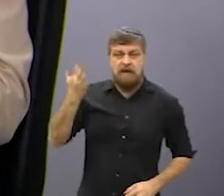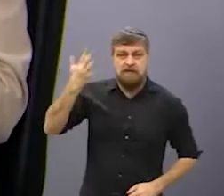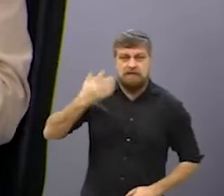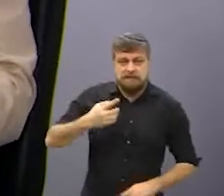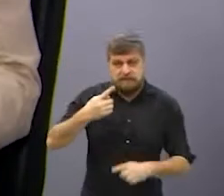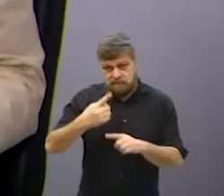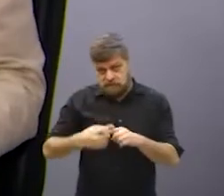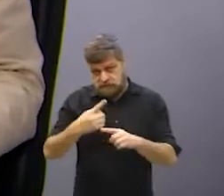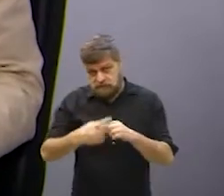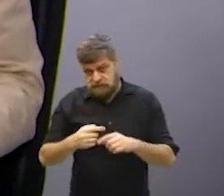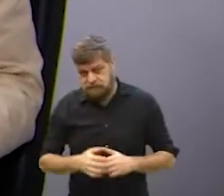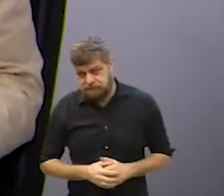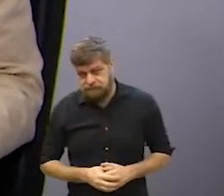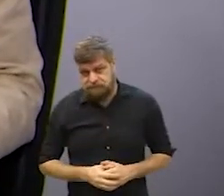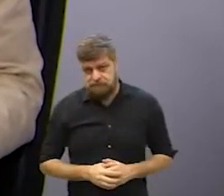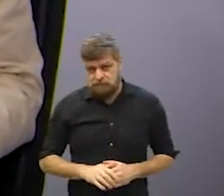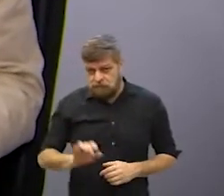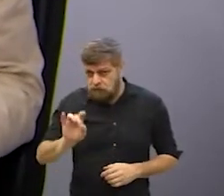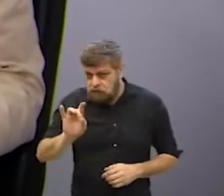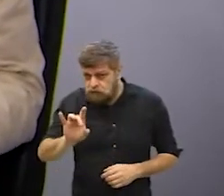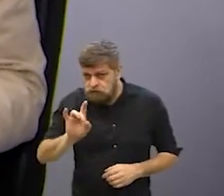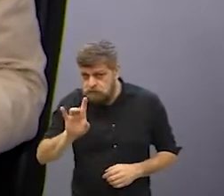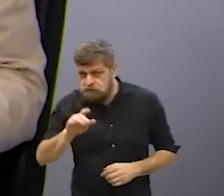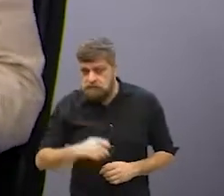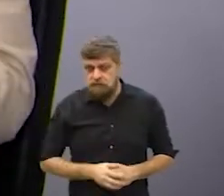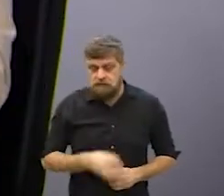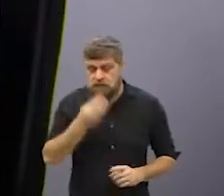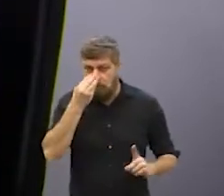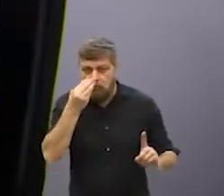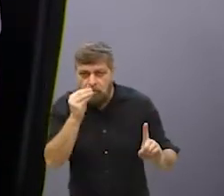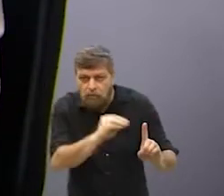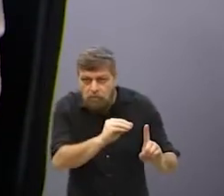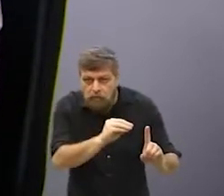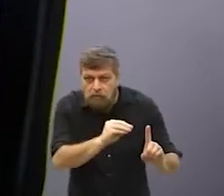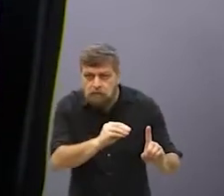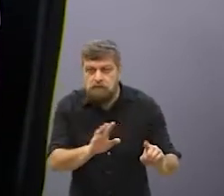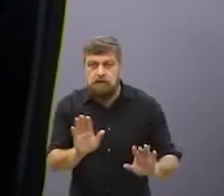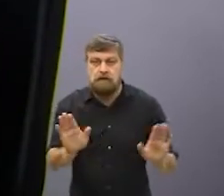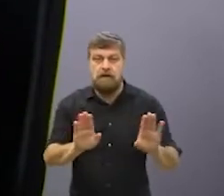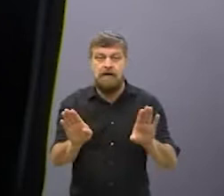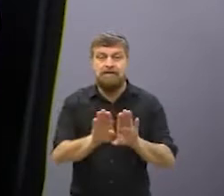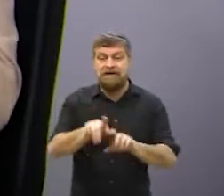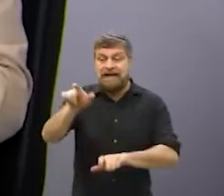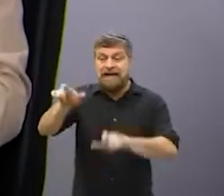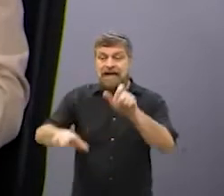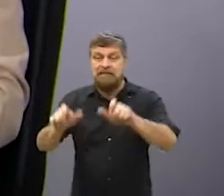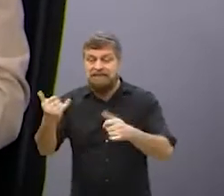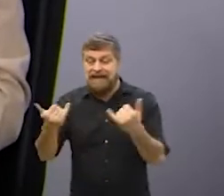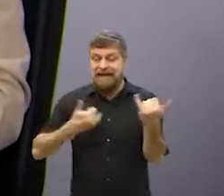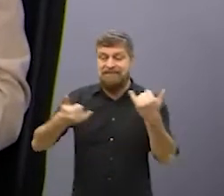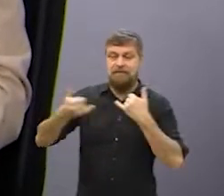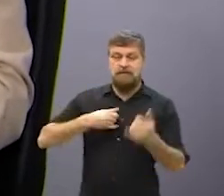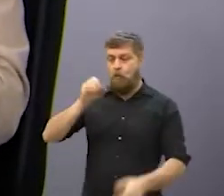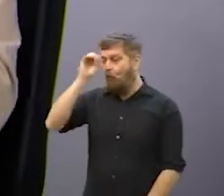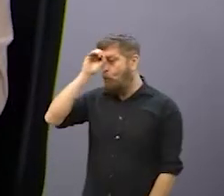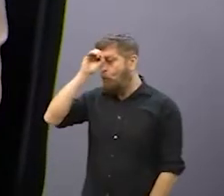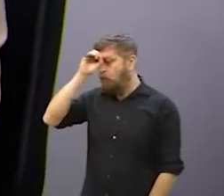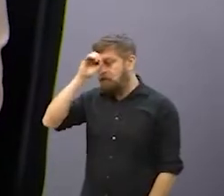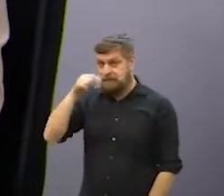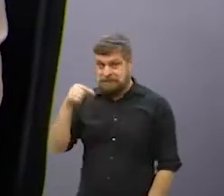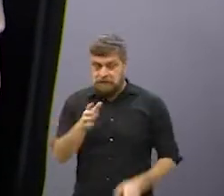Ué só pela pelo desrespeito mas também pela desinformação